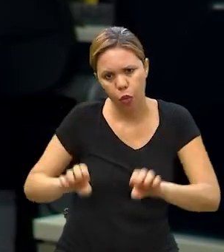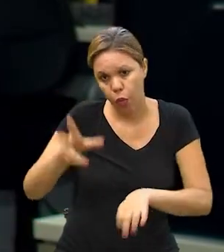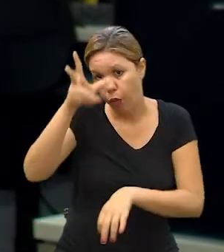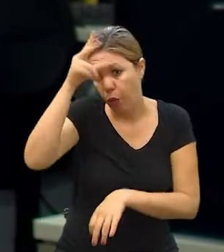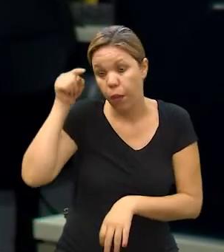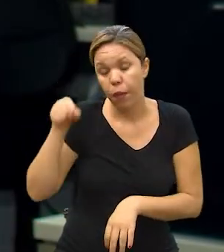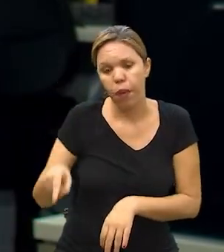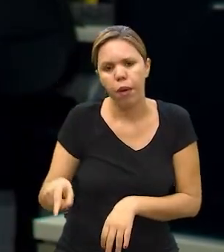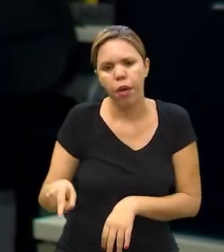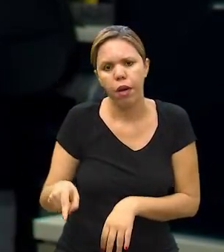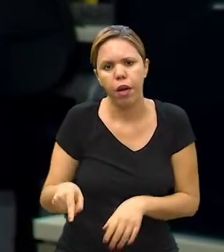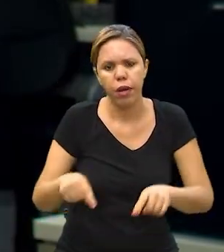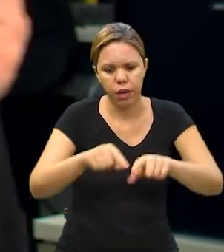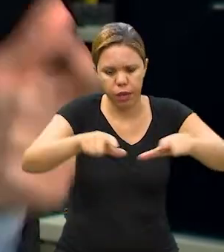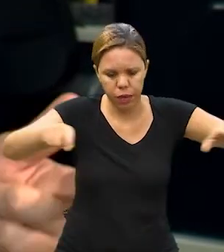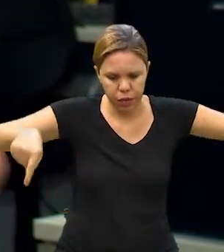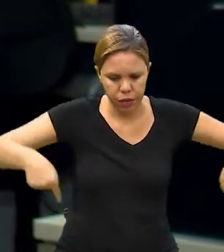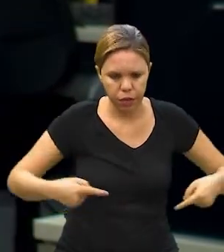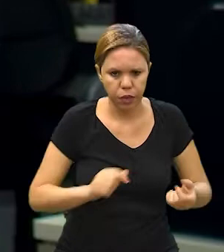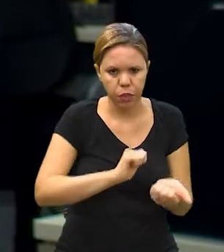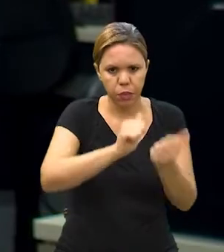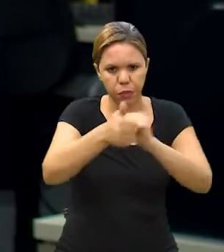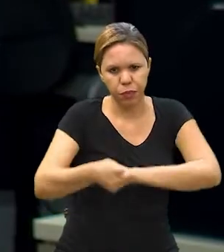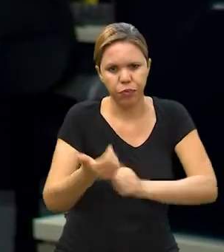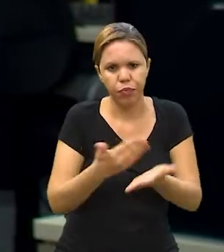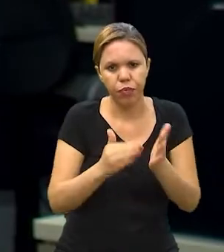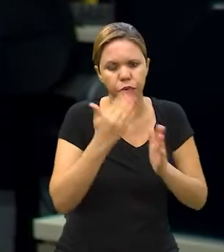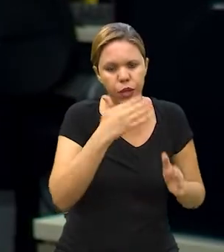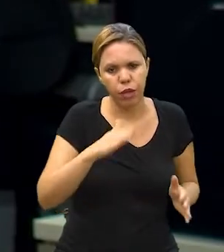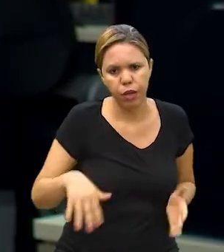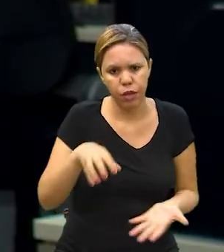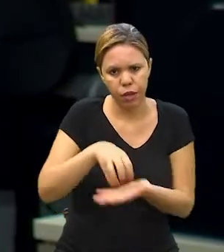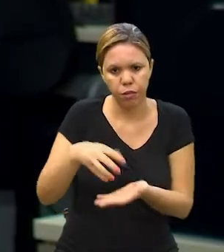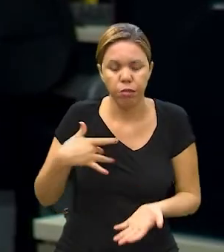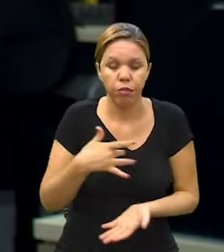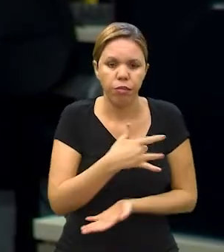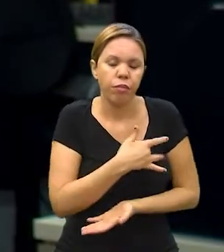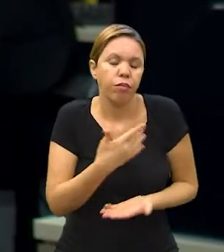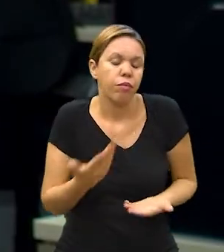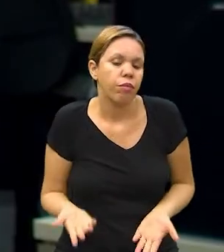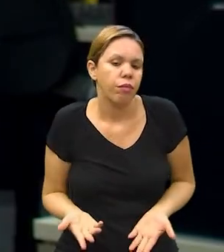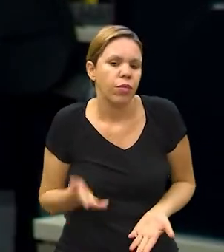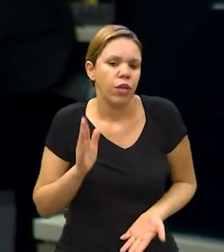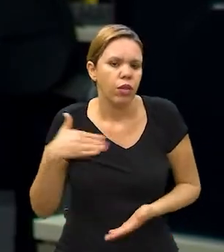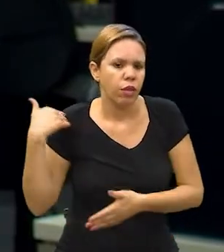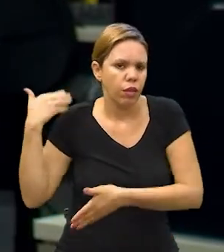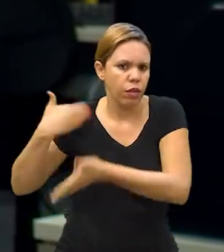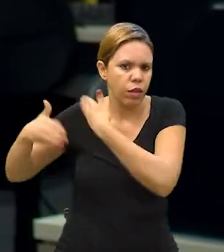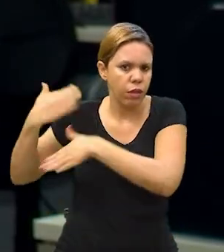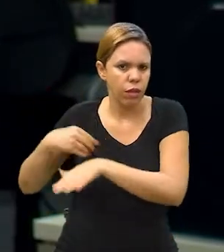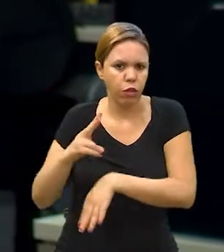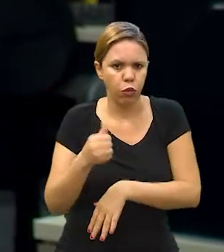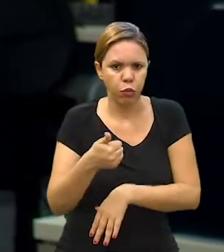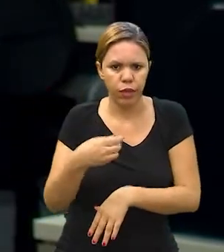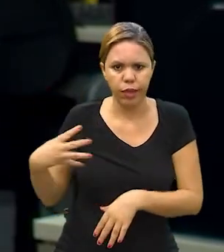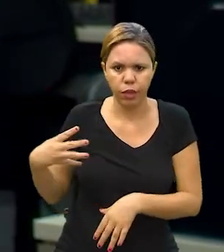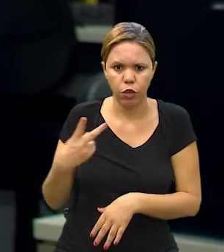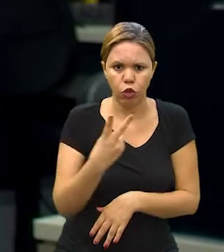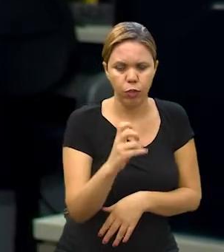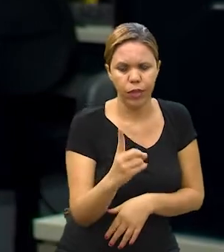pública. Então, quadras de esporte, creches, centros de saúde. E então, já naquela época, em 2014, 2015,